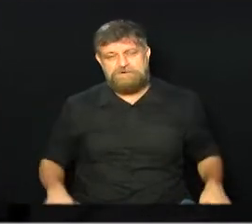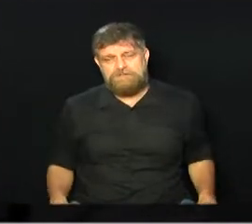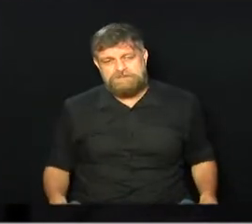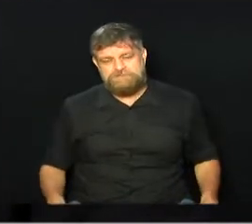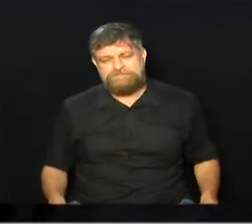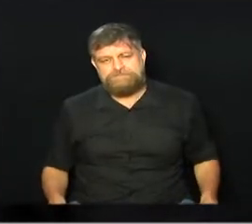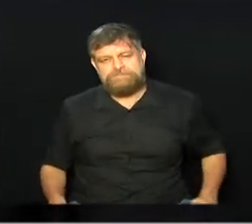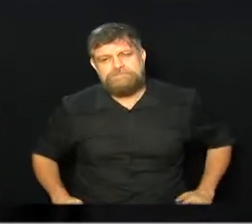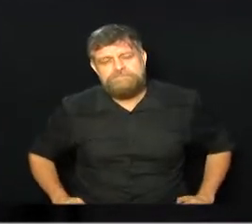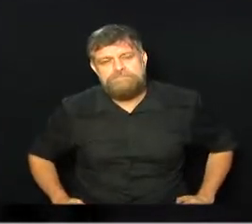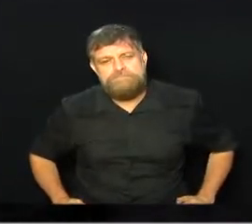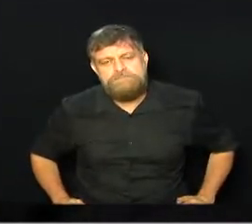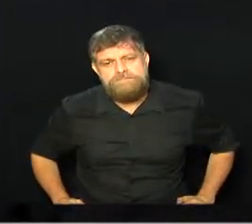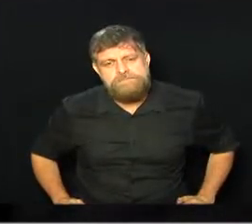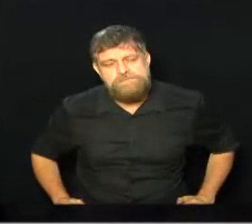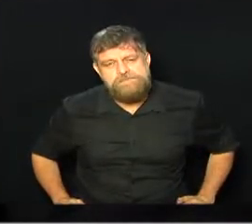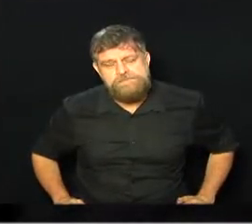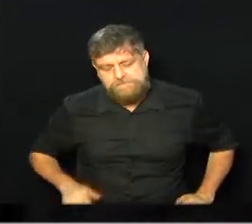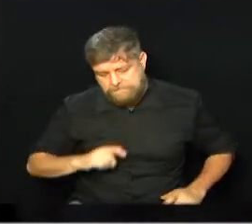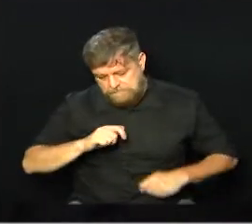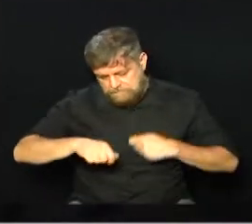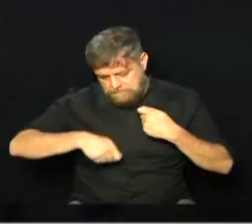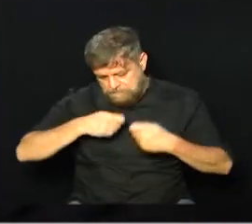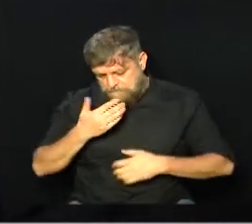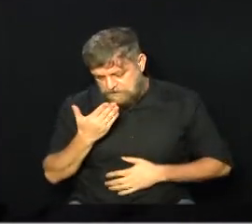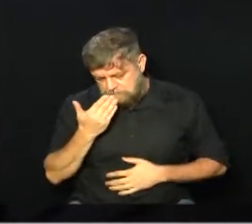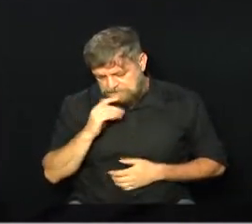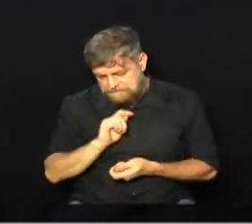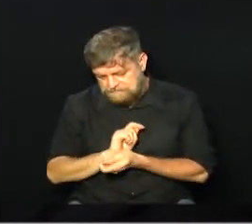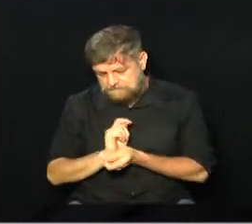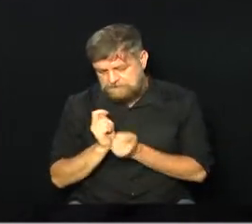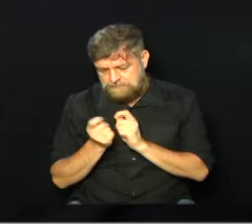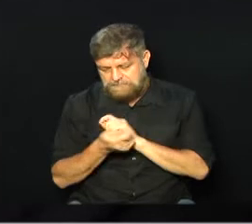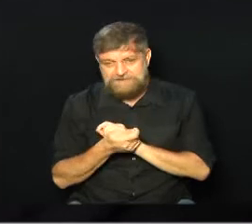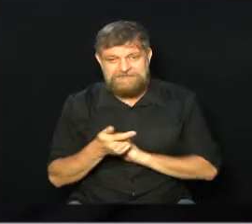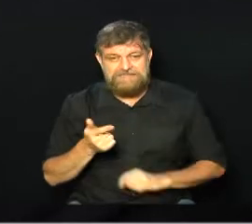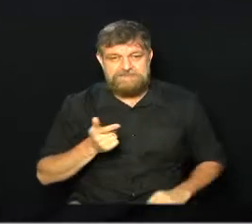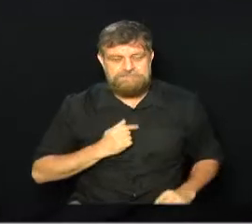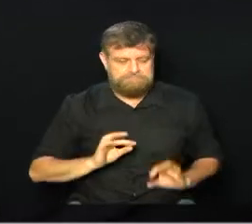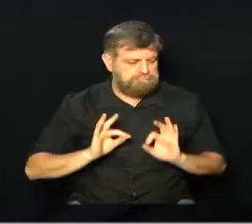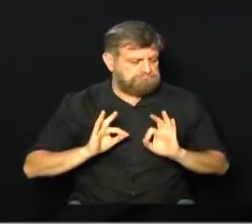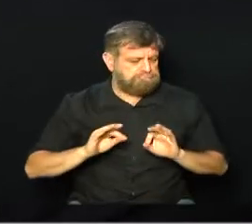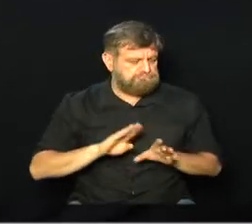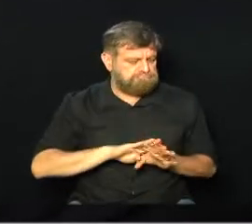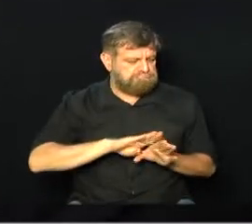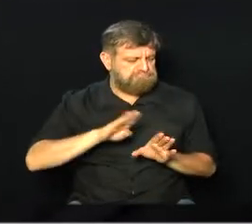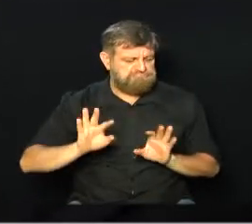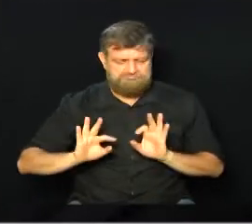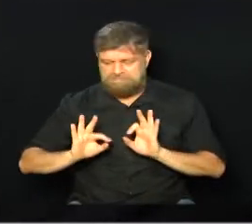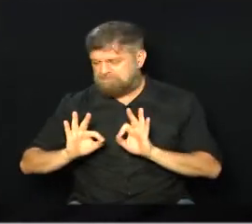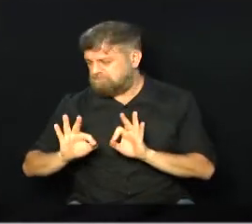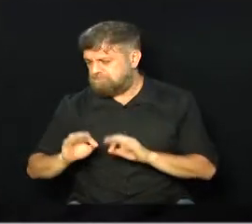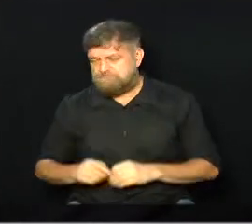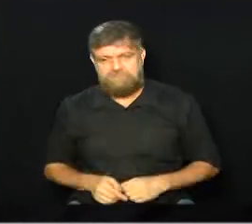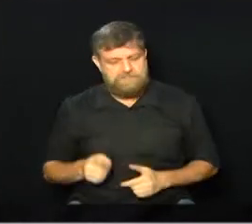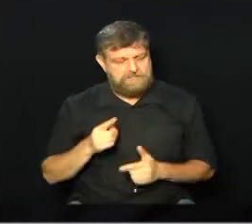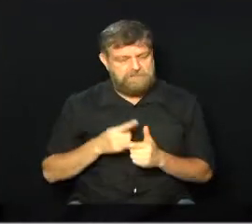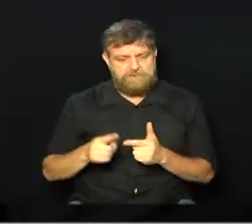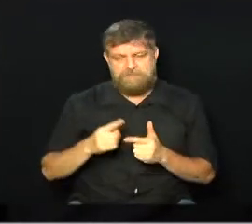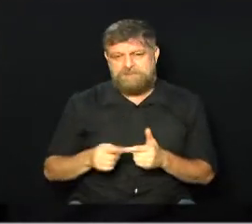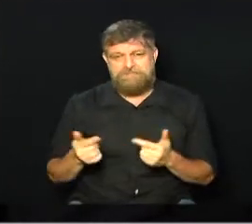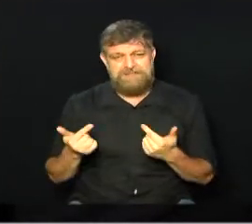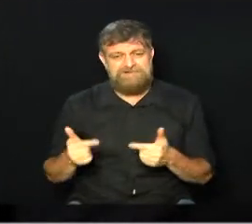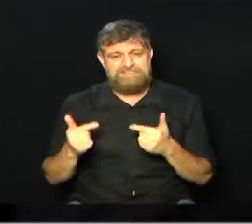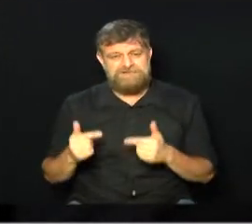de alimentação é adaptável. A gente comia muito bem. Não tive muitos problemas. Acho que o